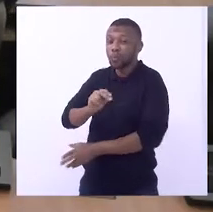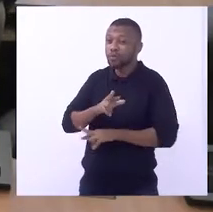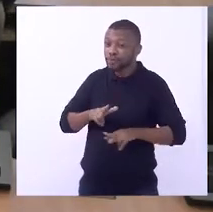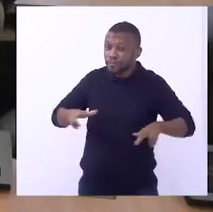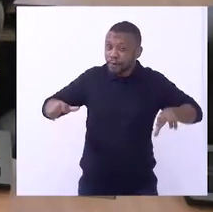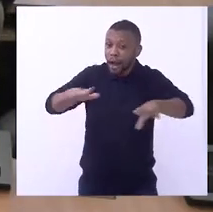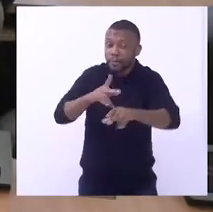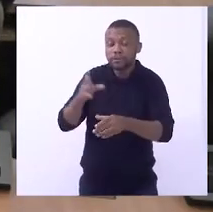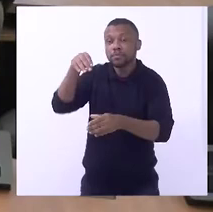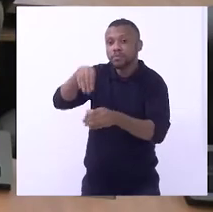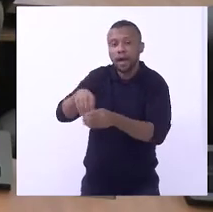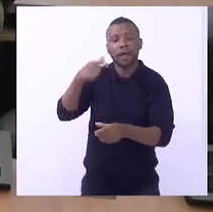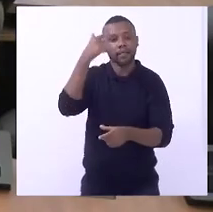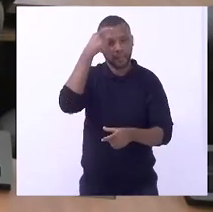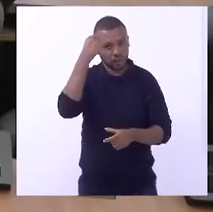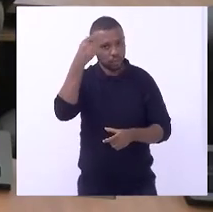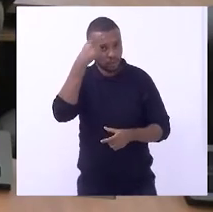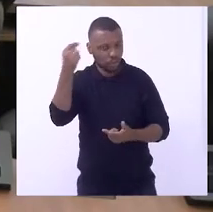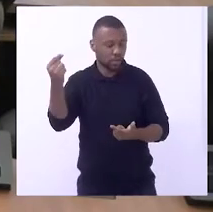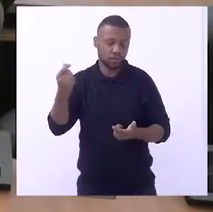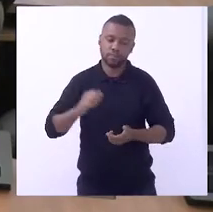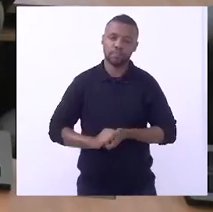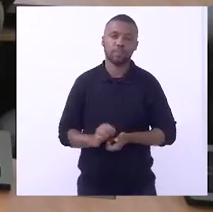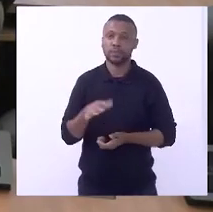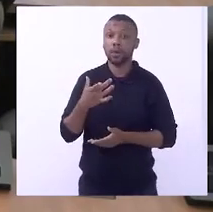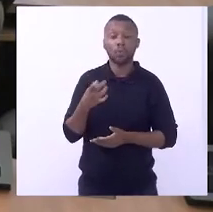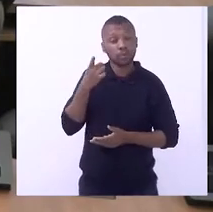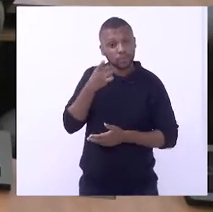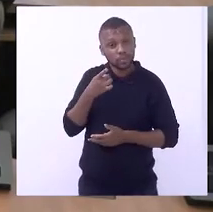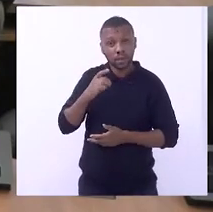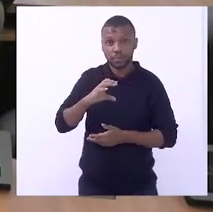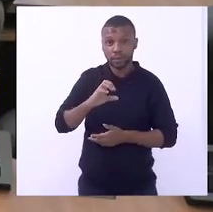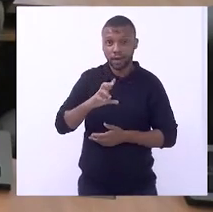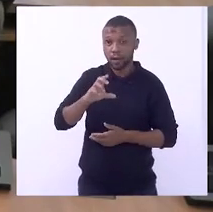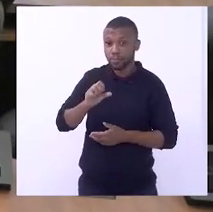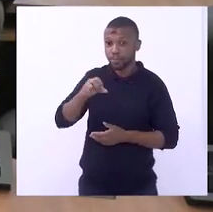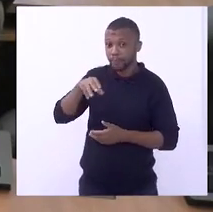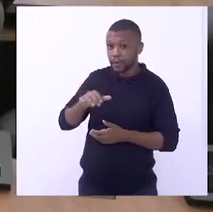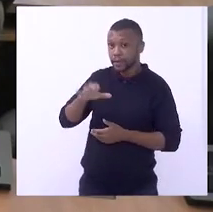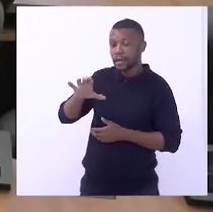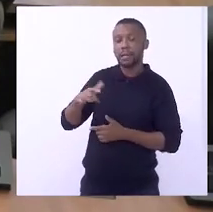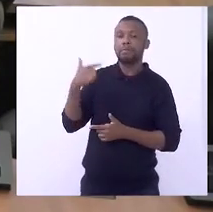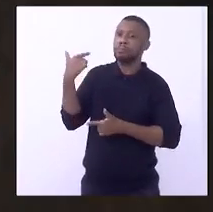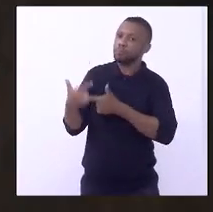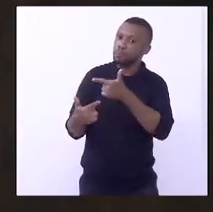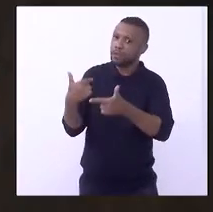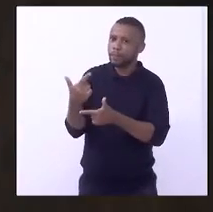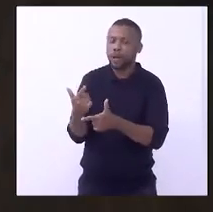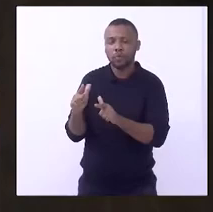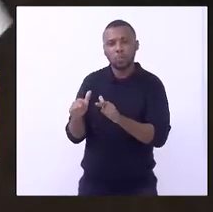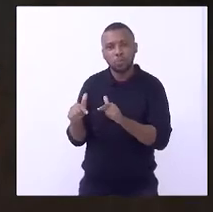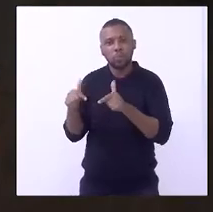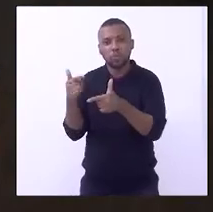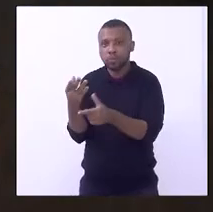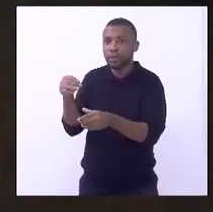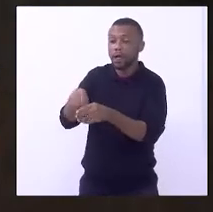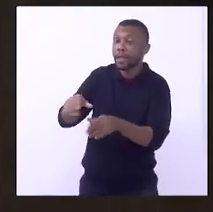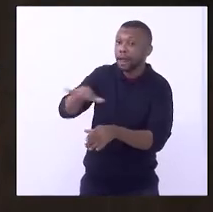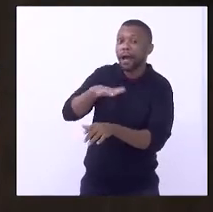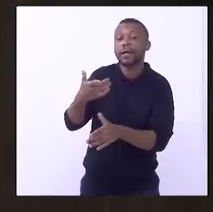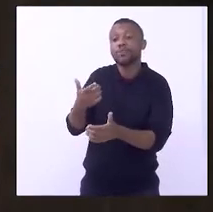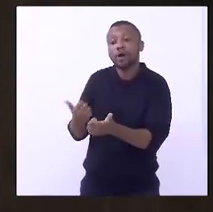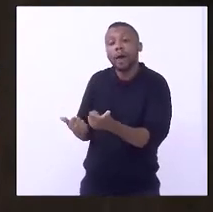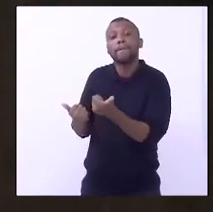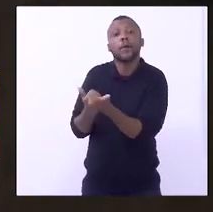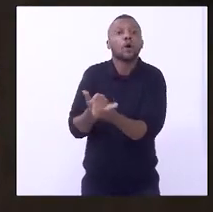da graduação. Pois bem, deputado Carlos Mink sempre foi um deputado atuante, vigilante da questão da assistência